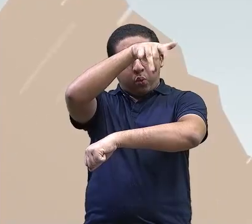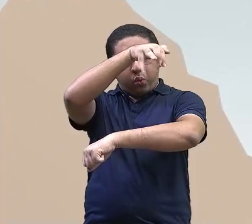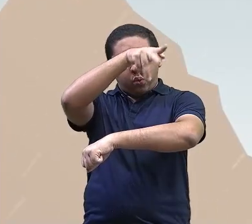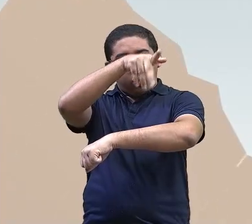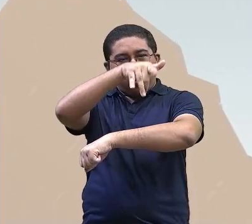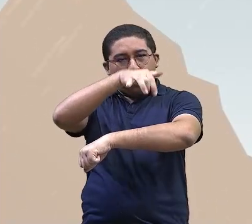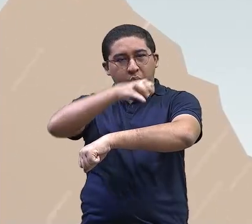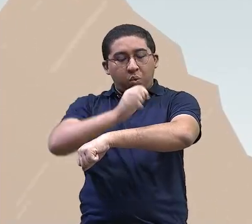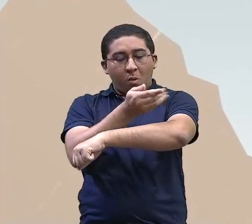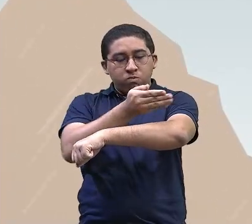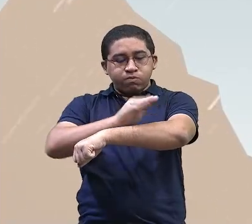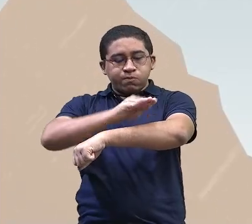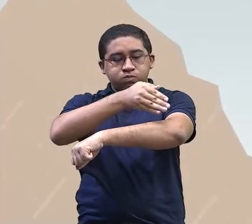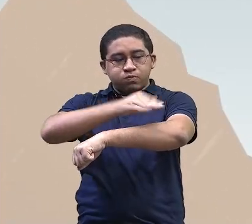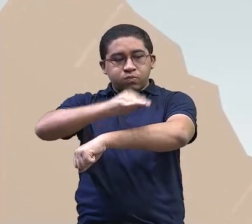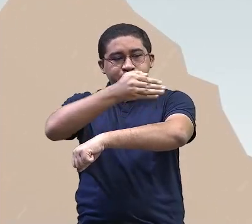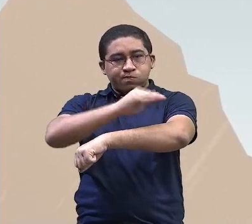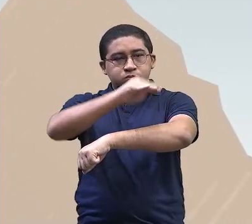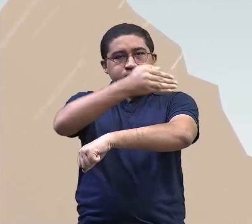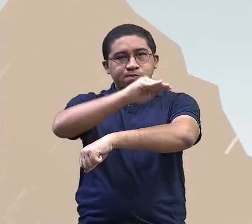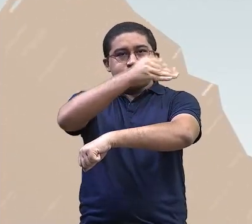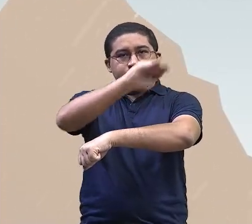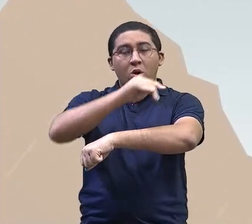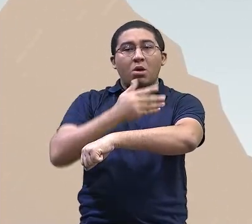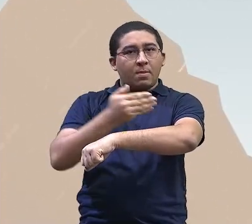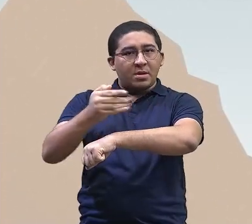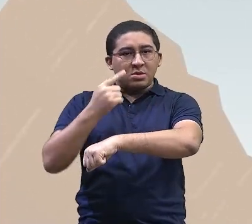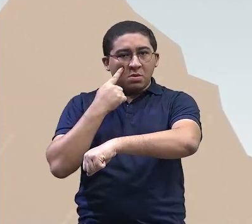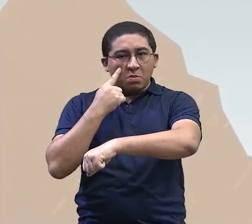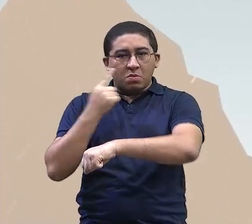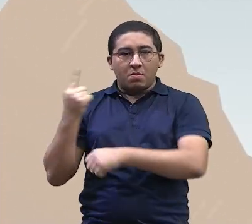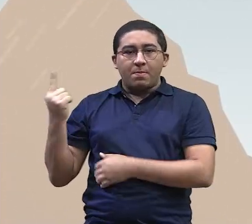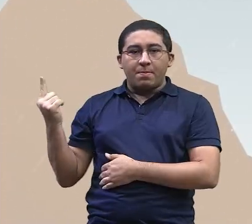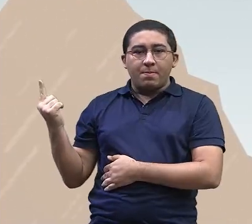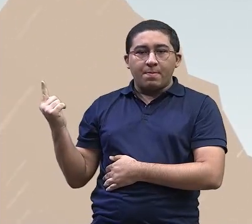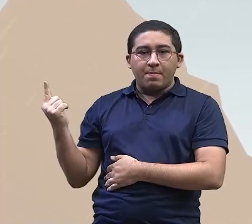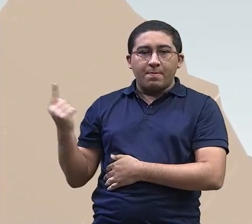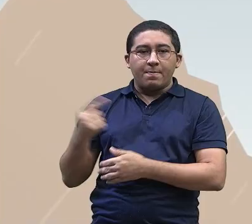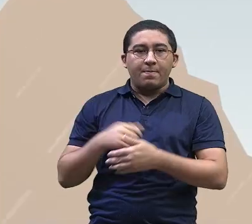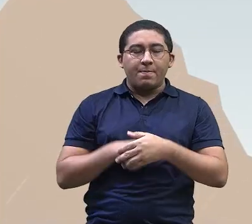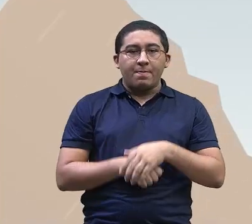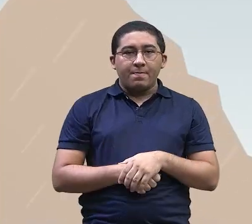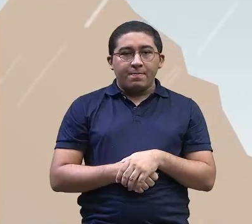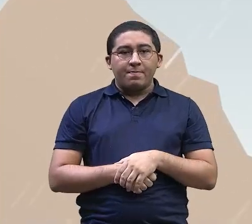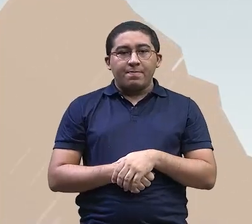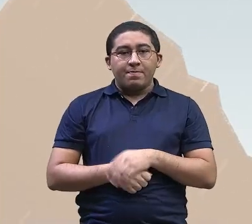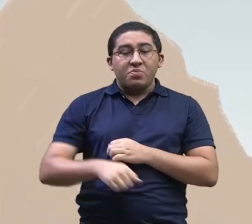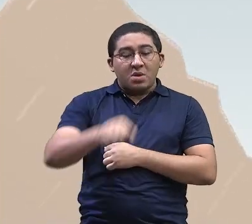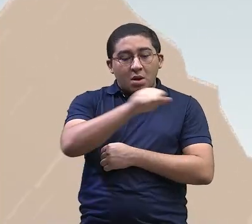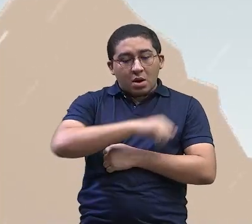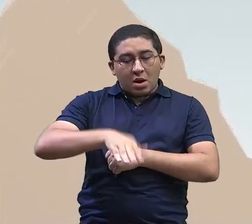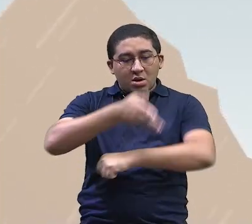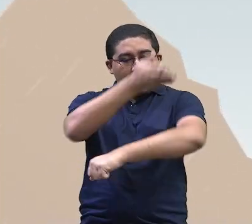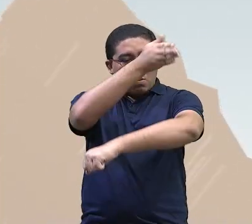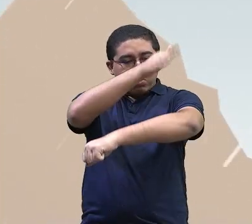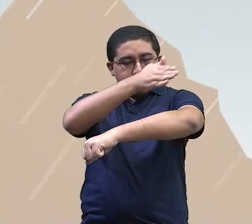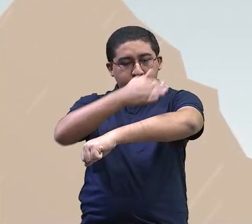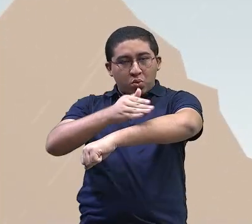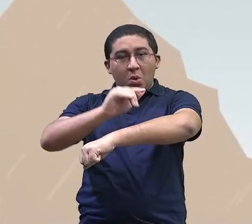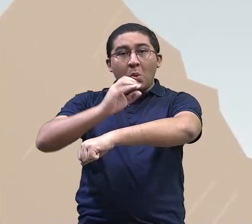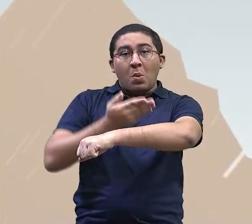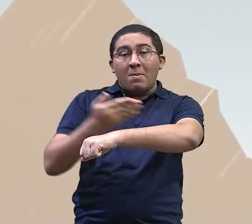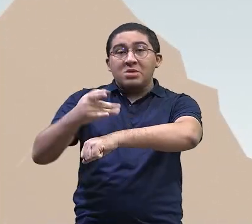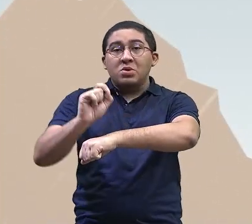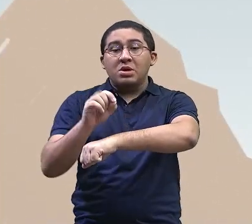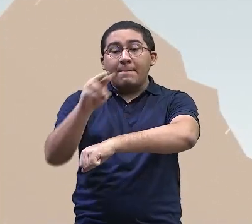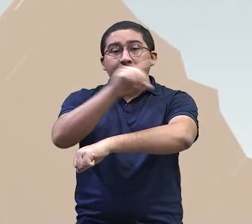e esse material começa a ir para áreas mais baixas, como as depressões do relevo. As áreas mais baixas começam a receber várias